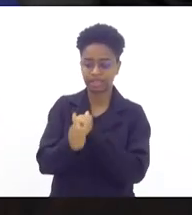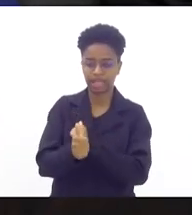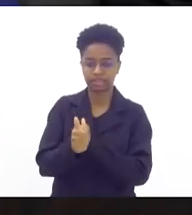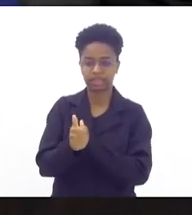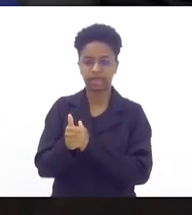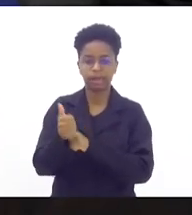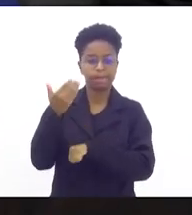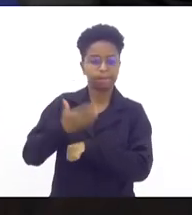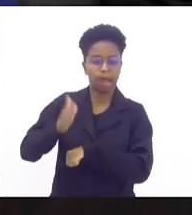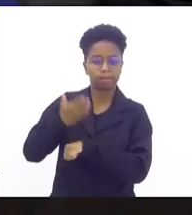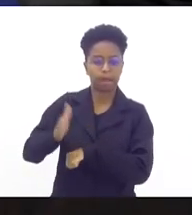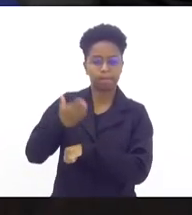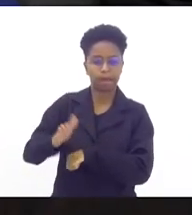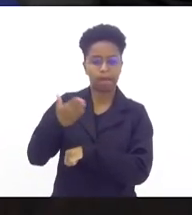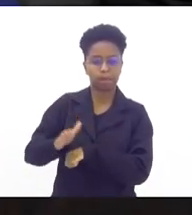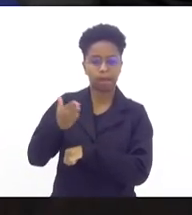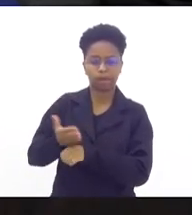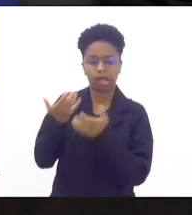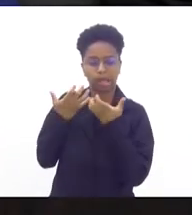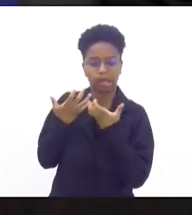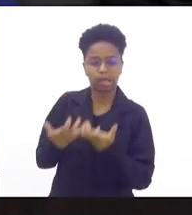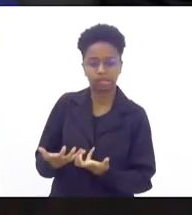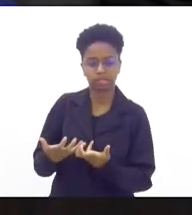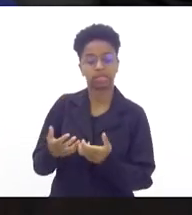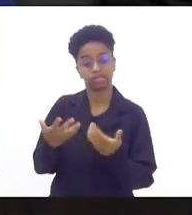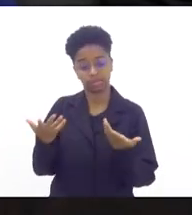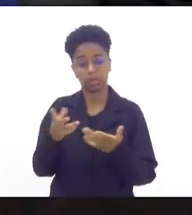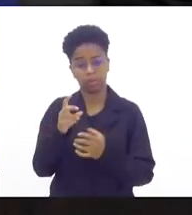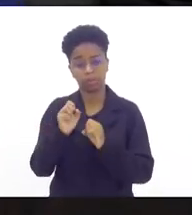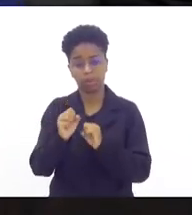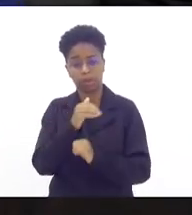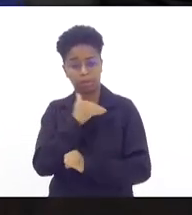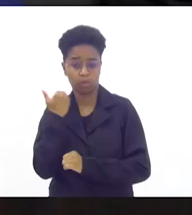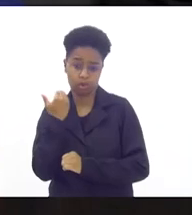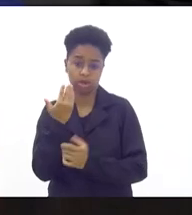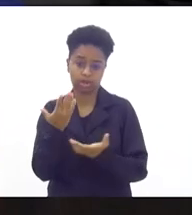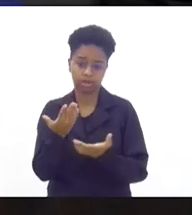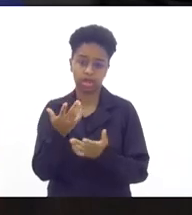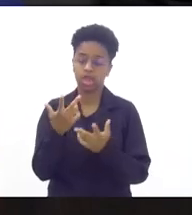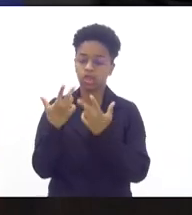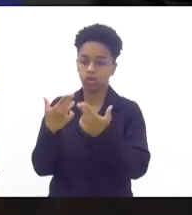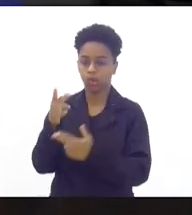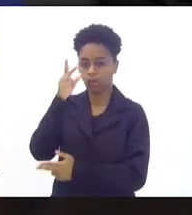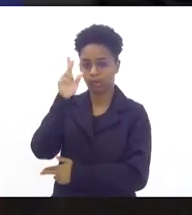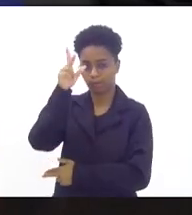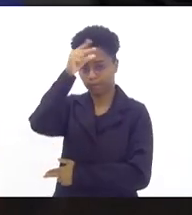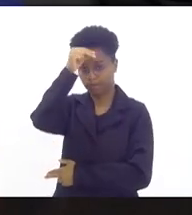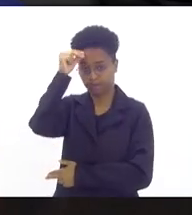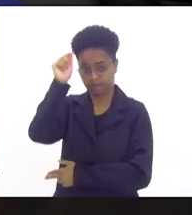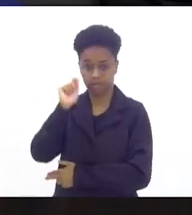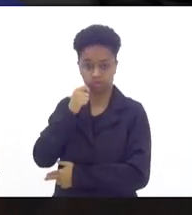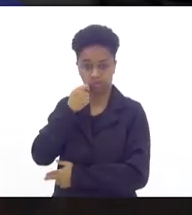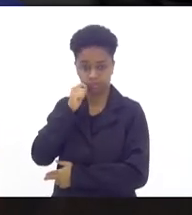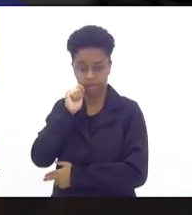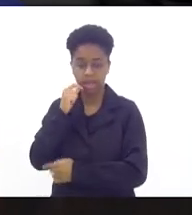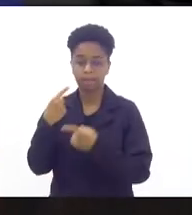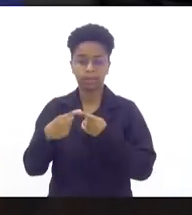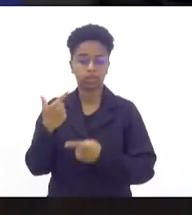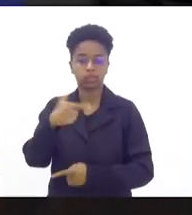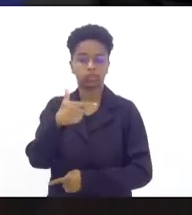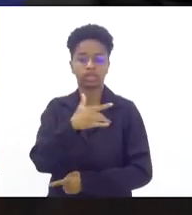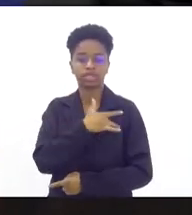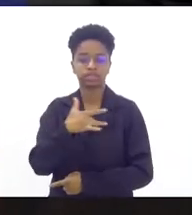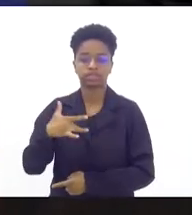e essa musculatura rompe e te mata o prefeito tá morrendo ele não tem mais saúde